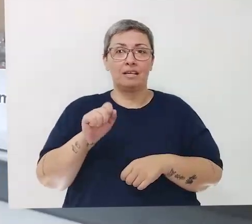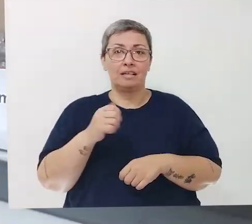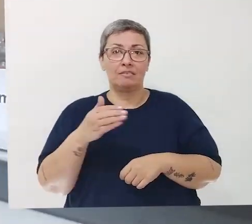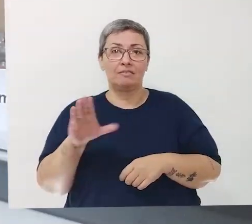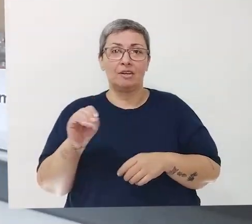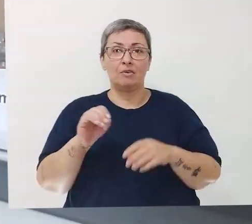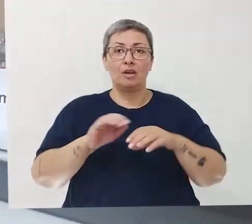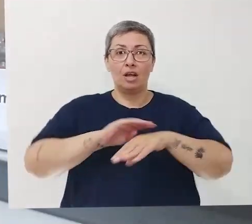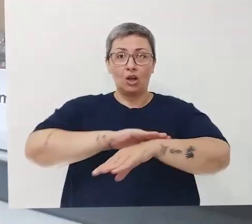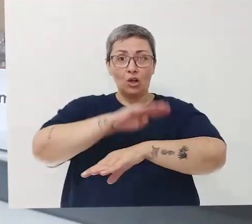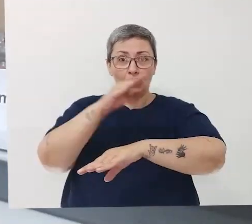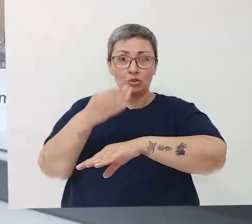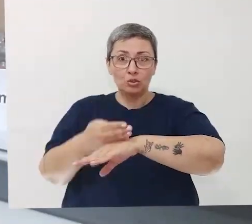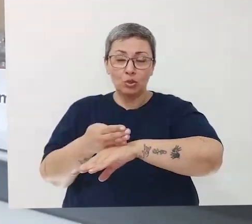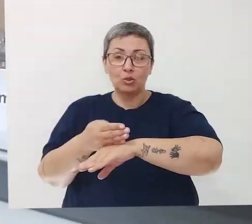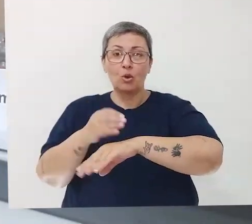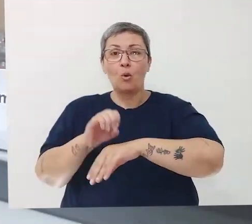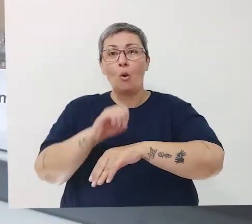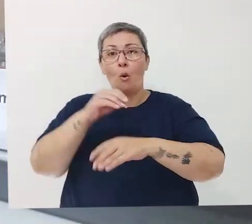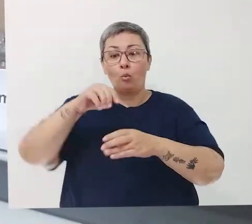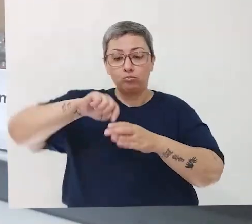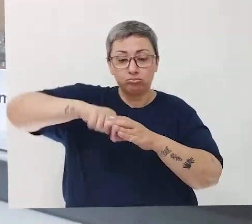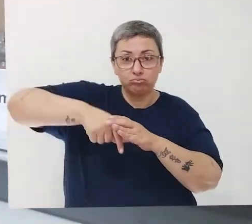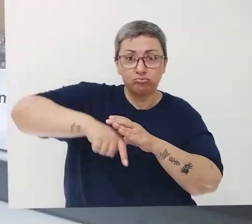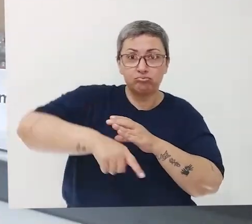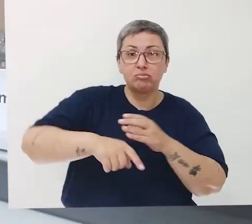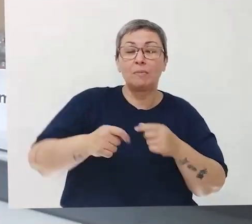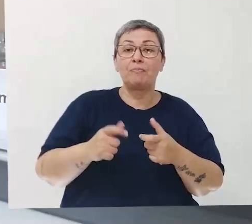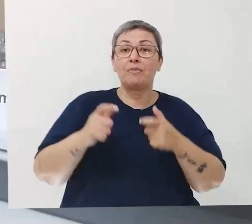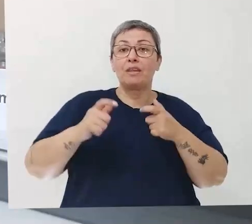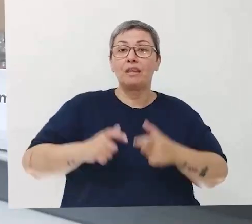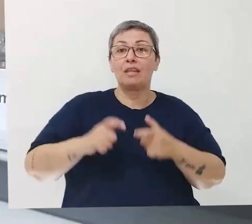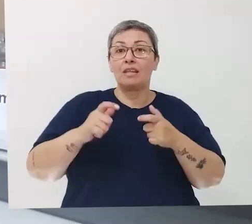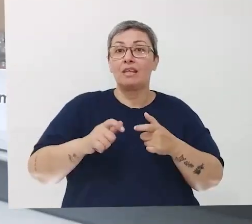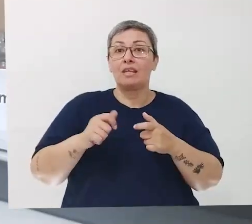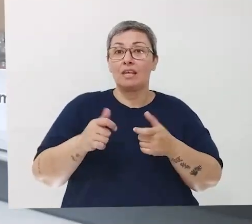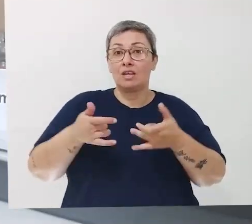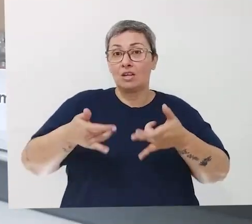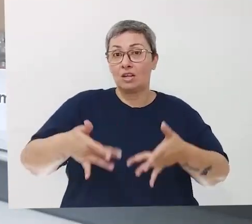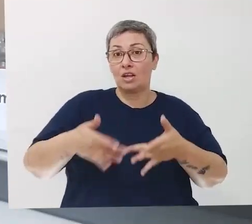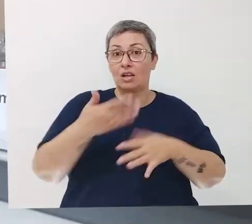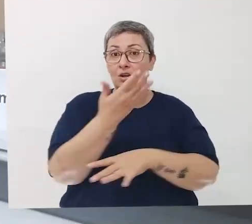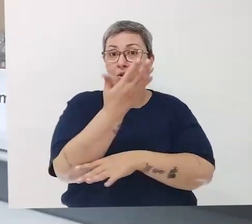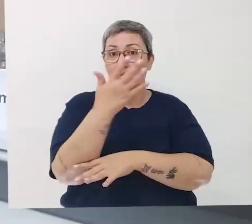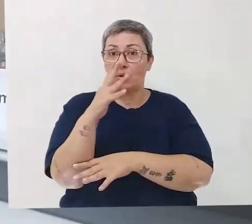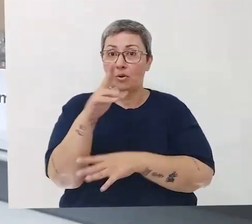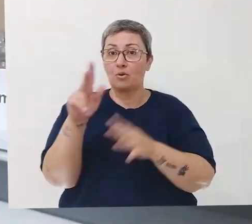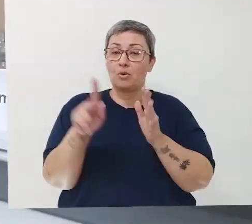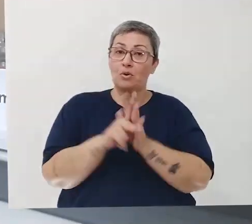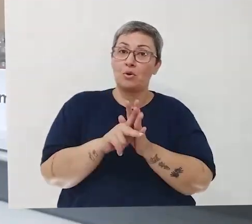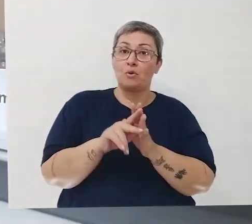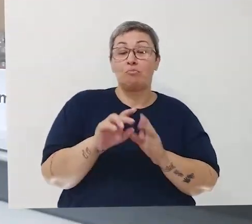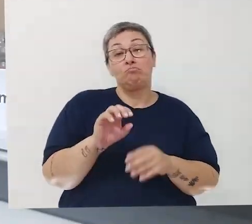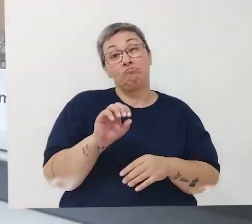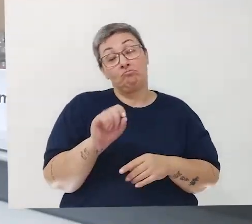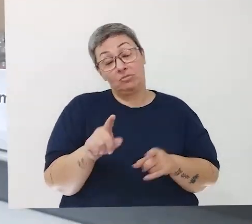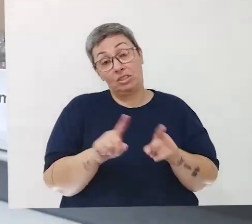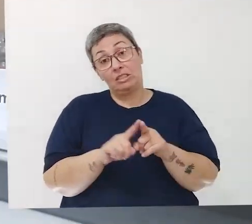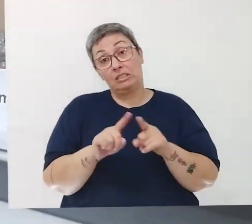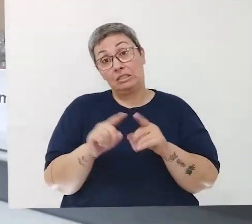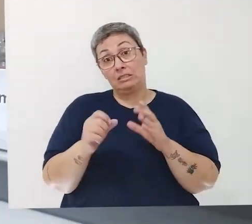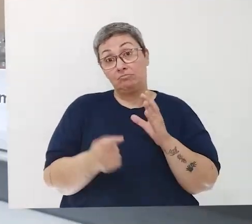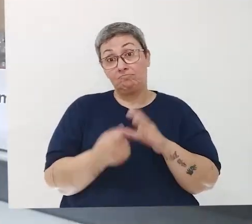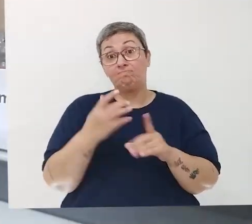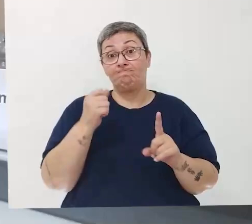de túneis ou de poços localizados em reservas ambientais ou florestais,